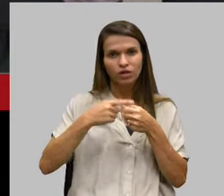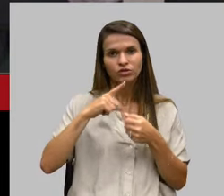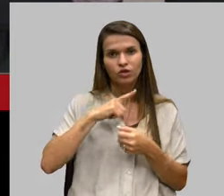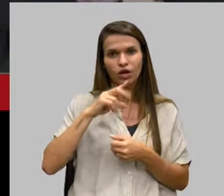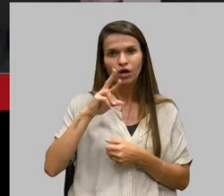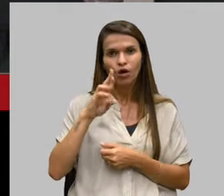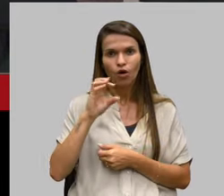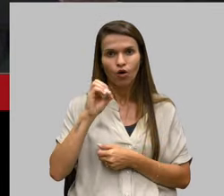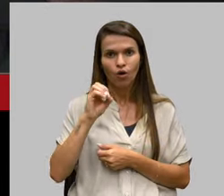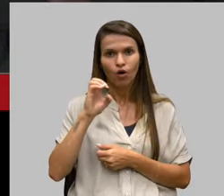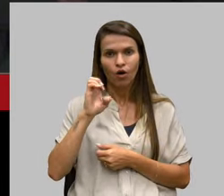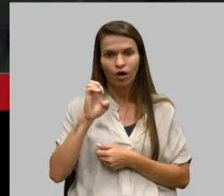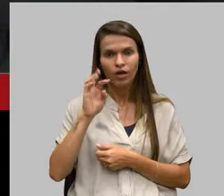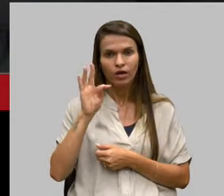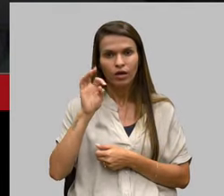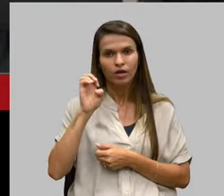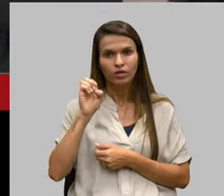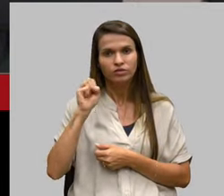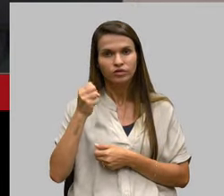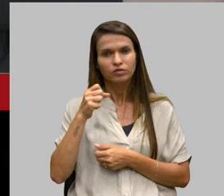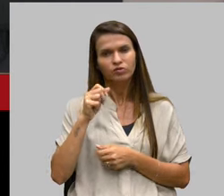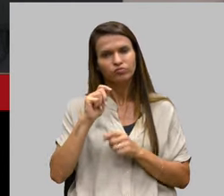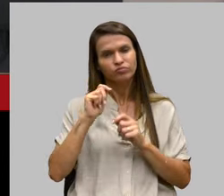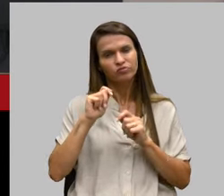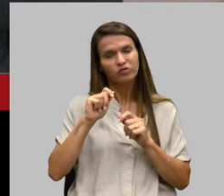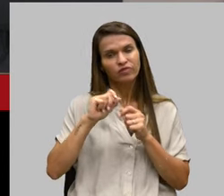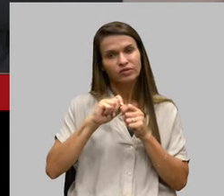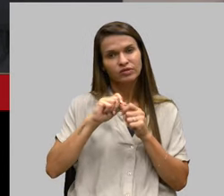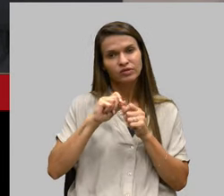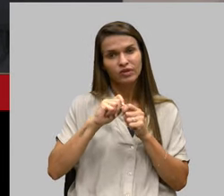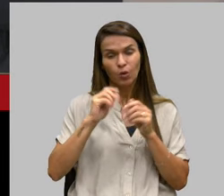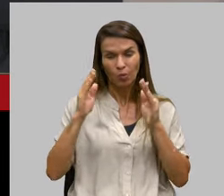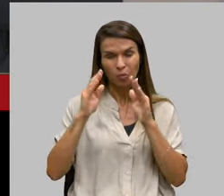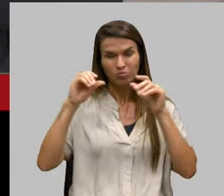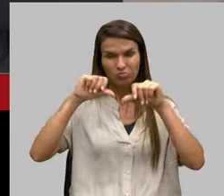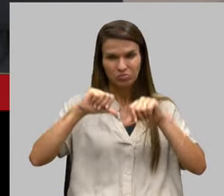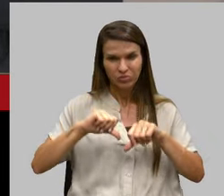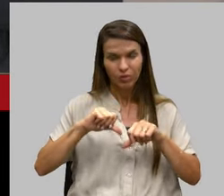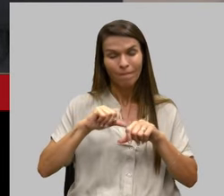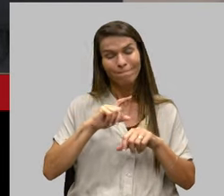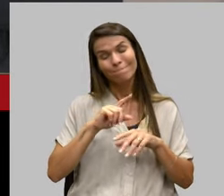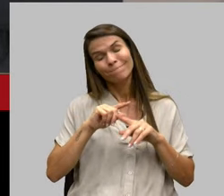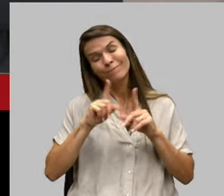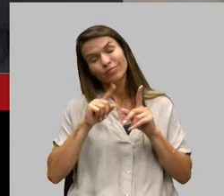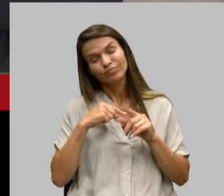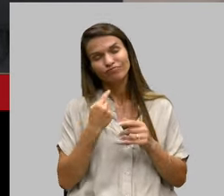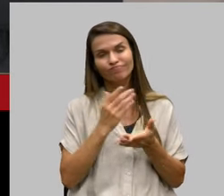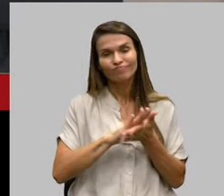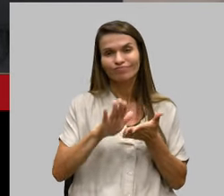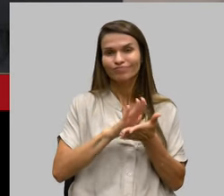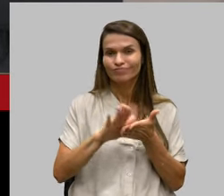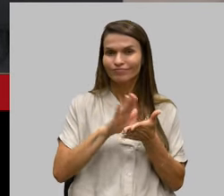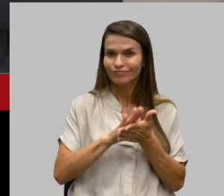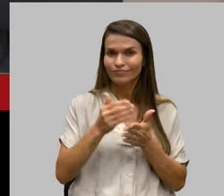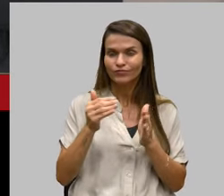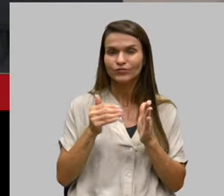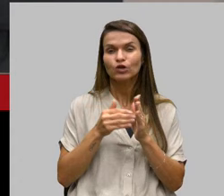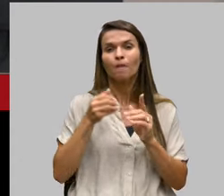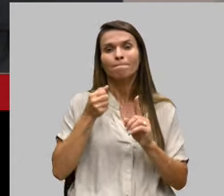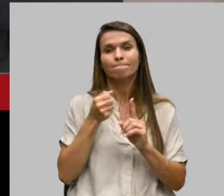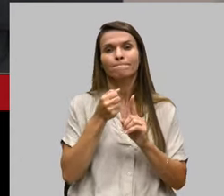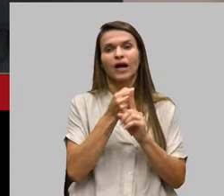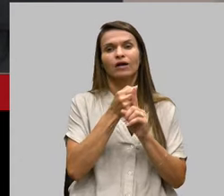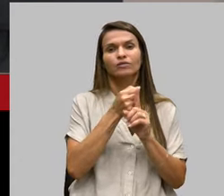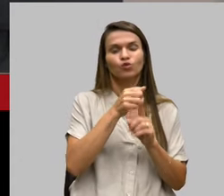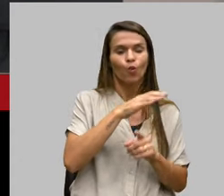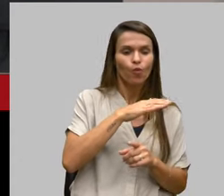fazer isso pros piores momentos mas nós gastamos tudo isso daí E isso também impacta o regime geral